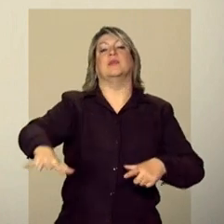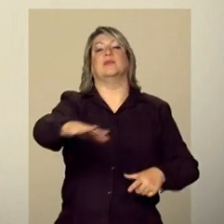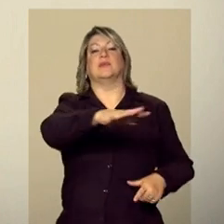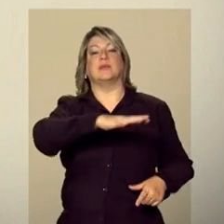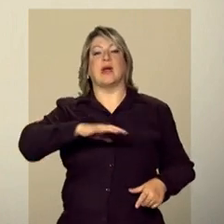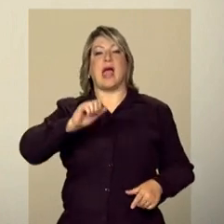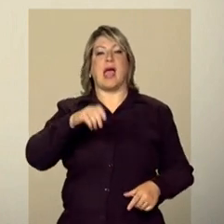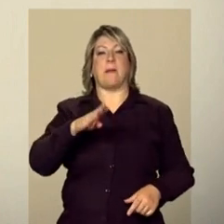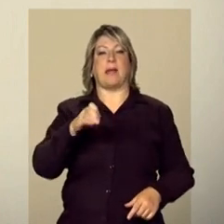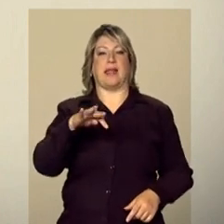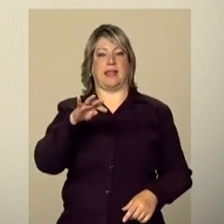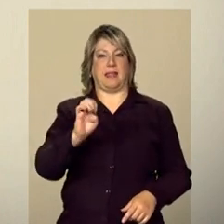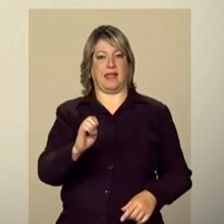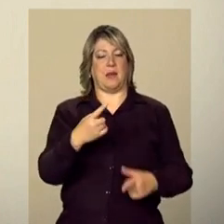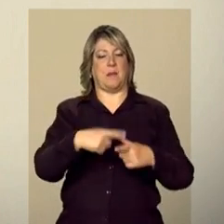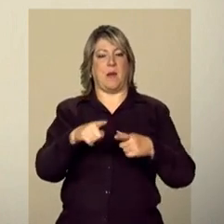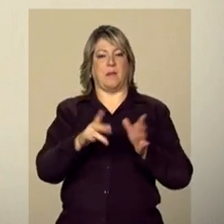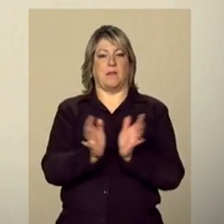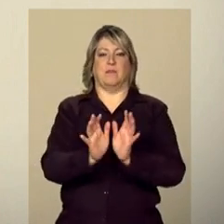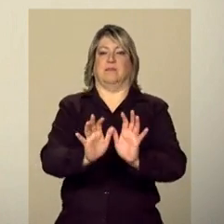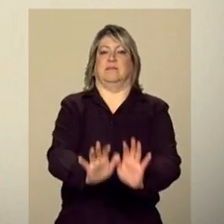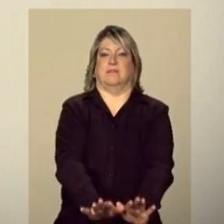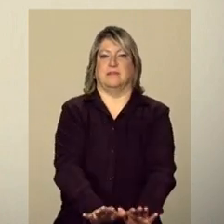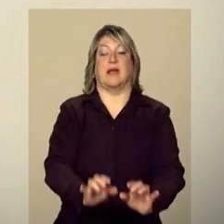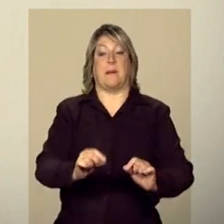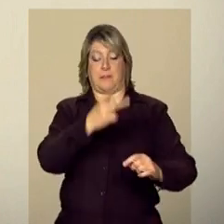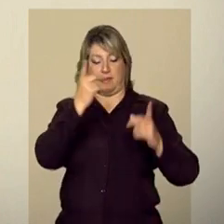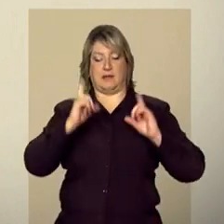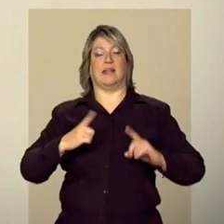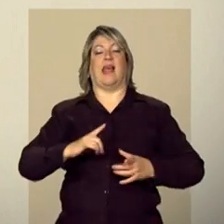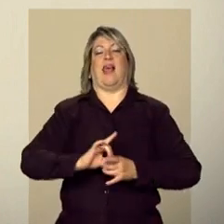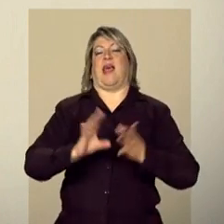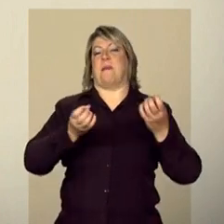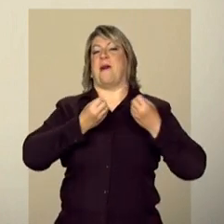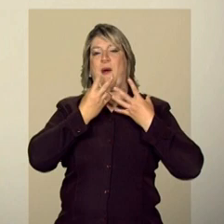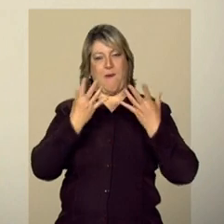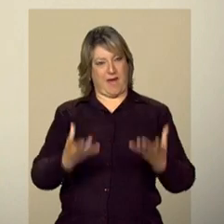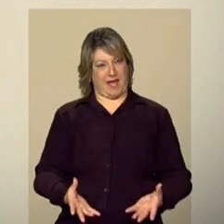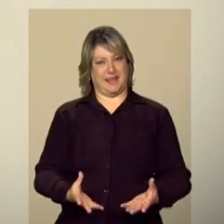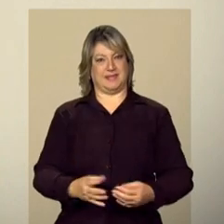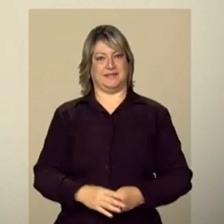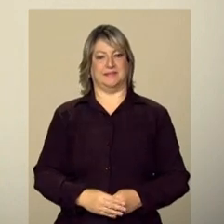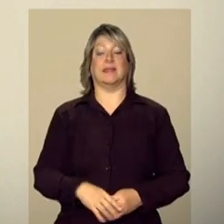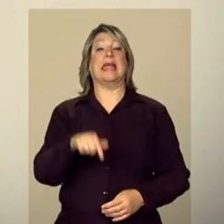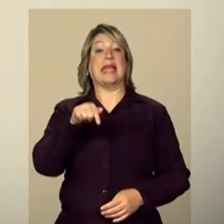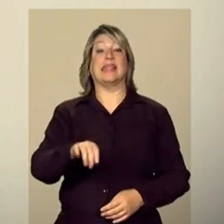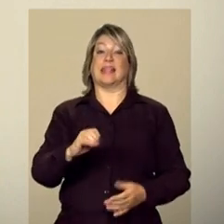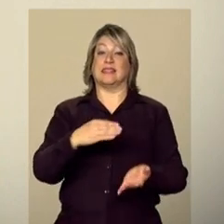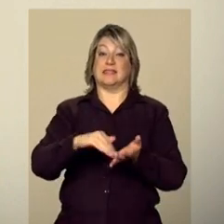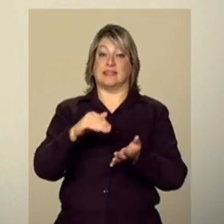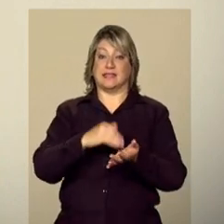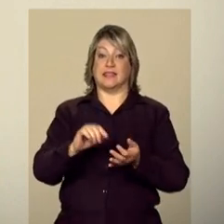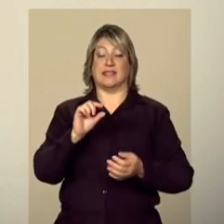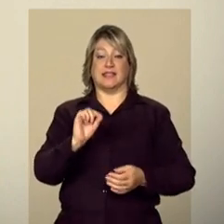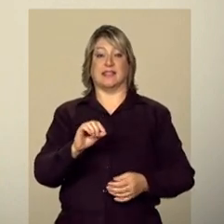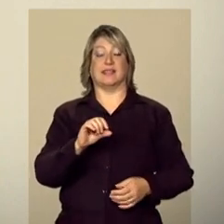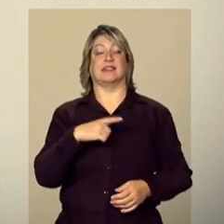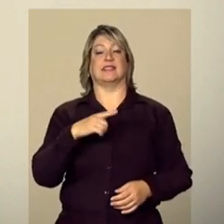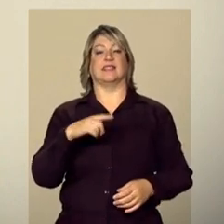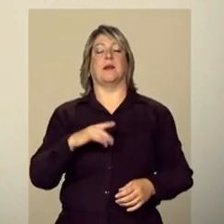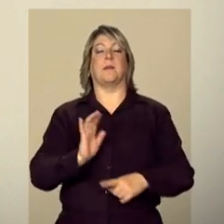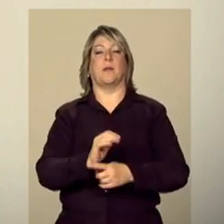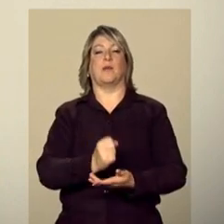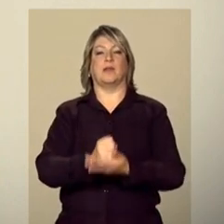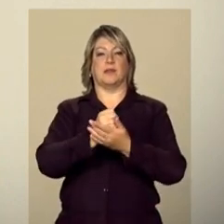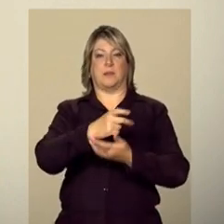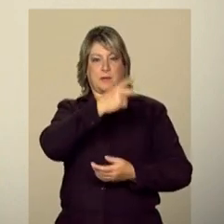ambientes para as barreiras permanentes Vejam Só que coisa boa Esse foi o secretário Nacional da promoção dos direitos